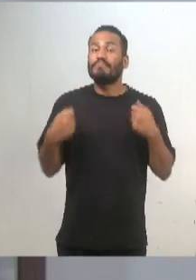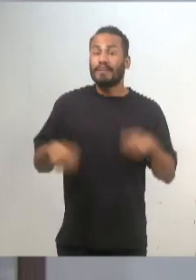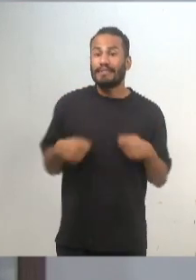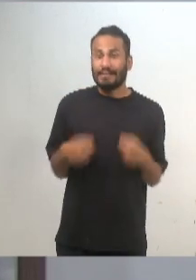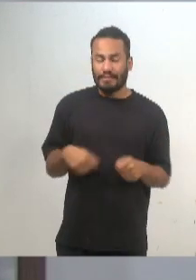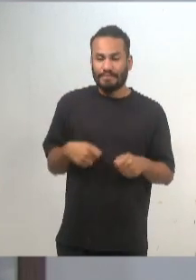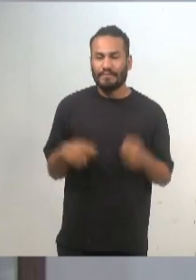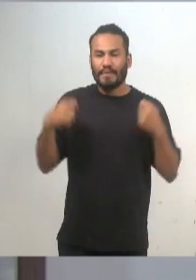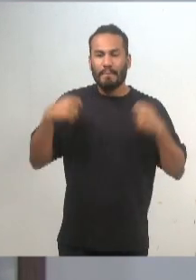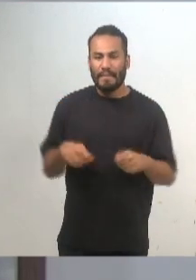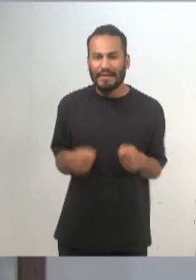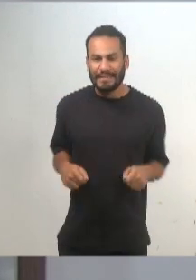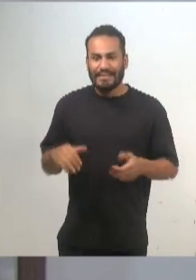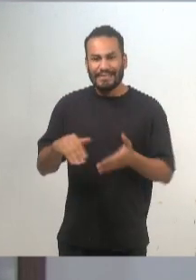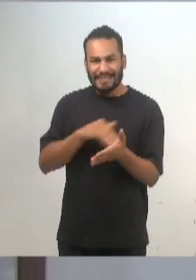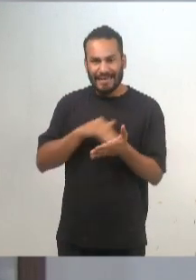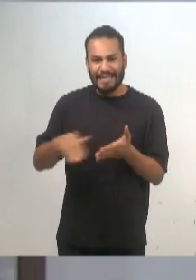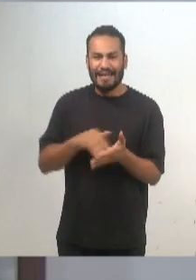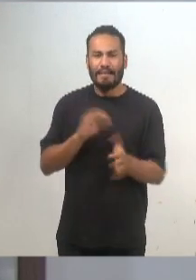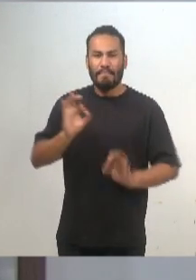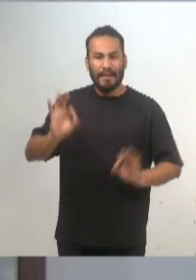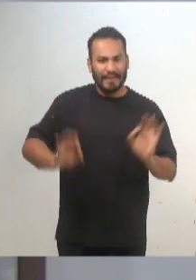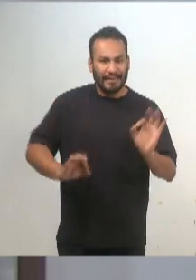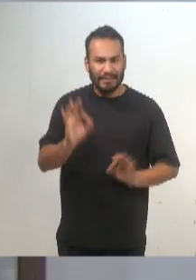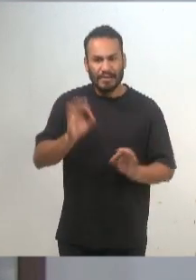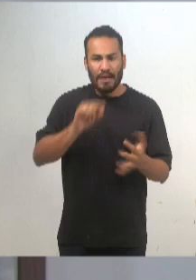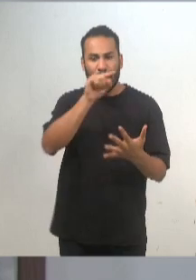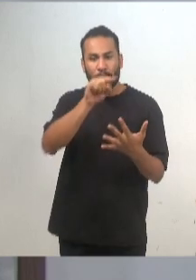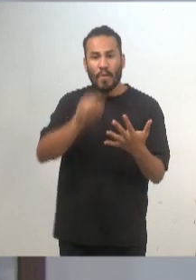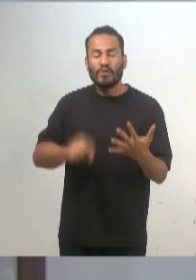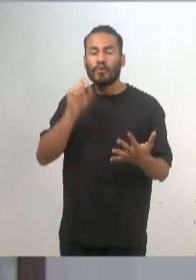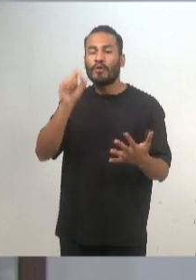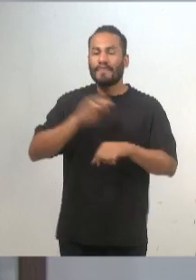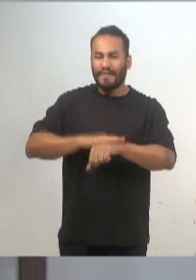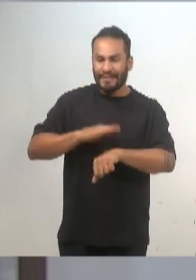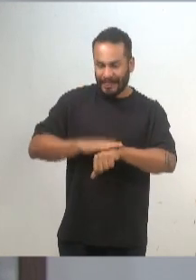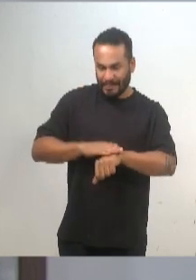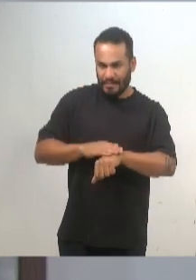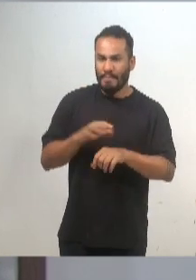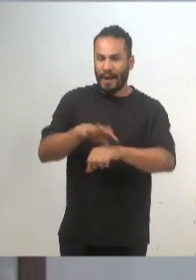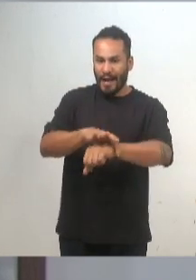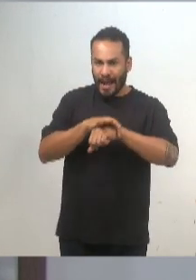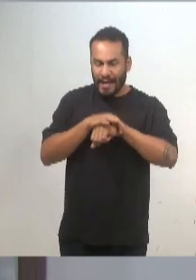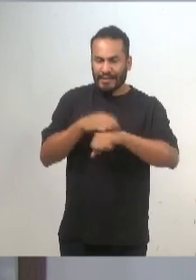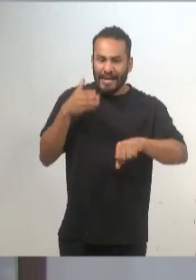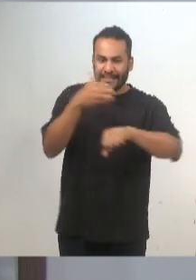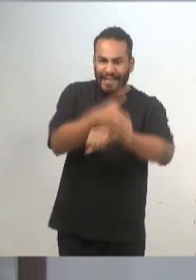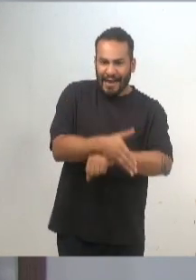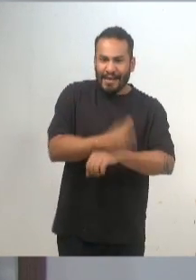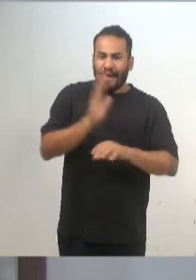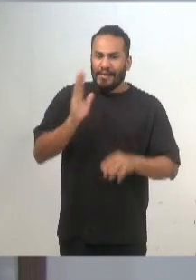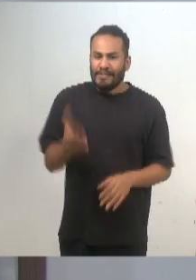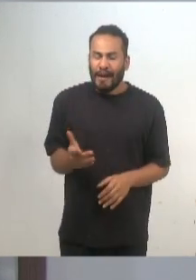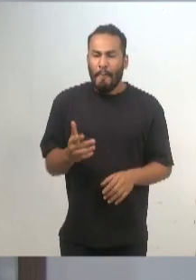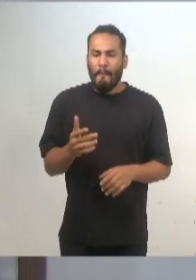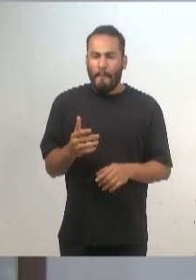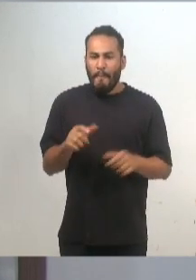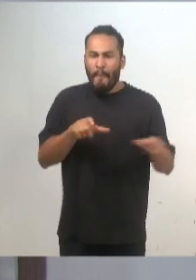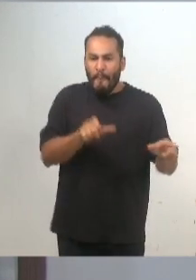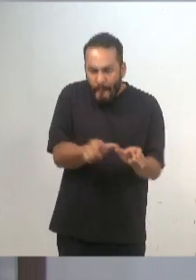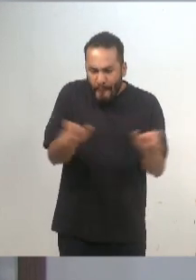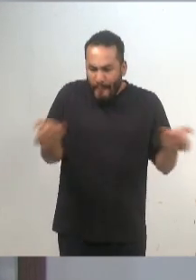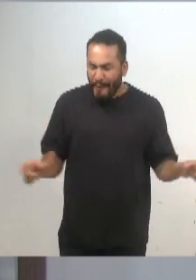A gente precisa que a Secretaria do Planejamento aponte o que vai ser feito ali para garantir o acesso, já que na marginal não vai